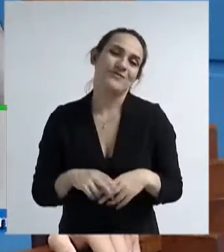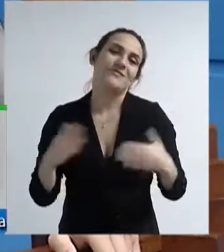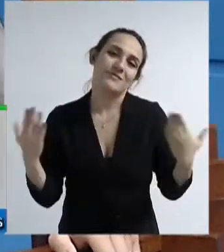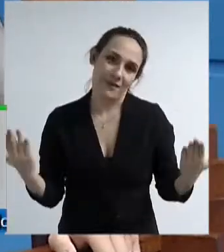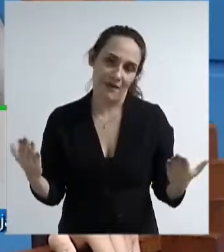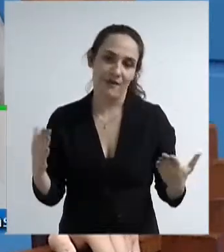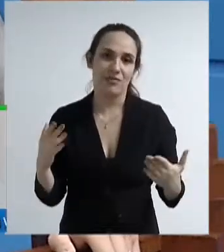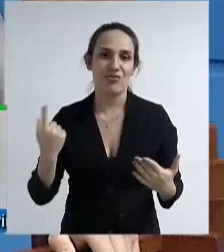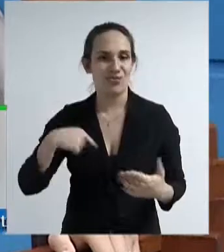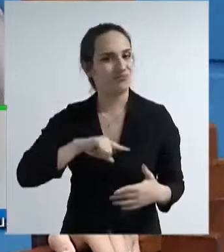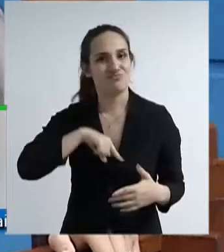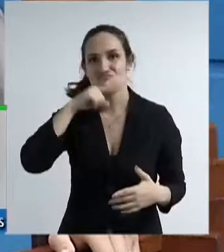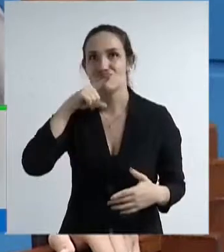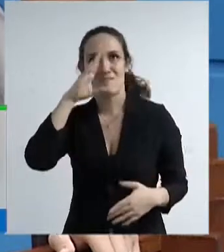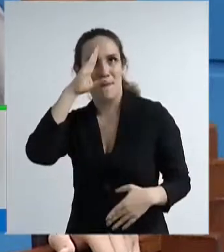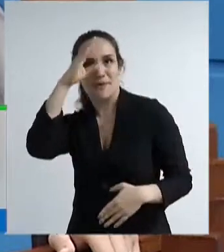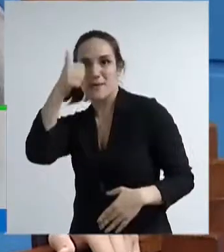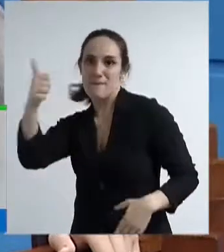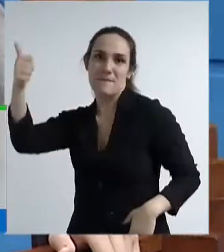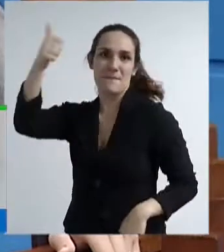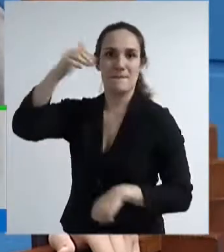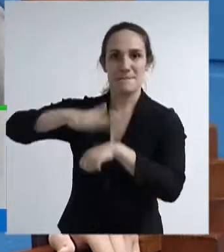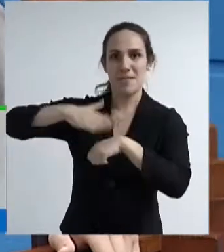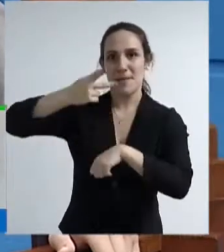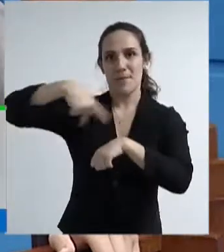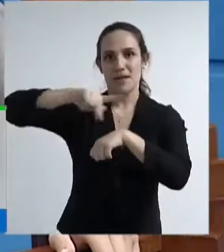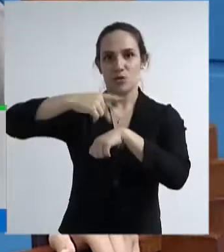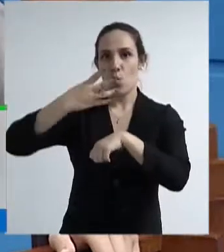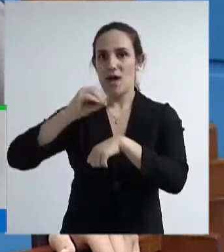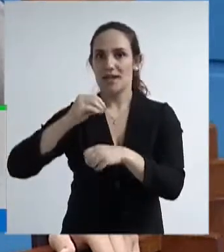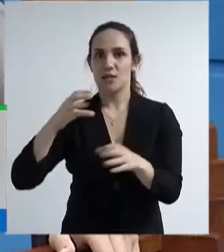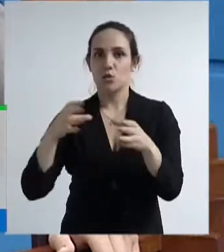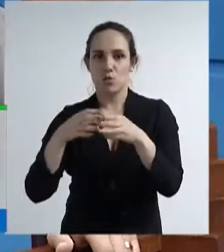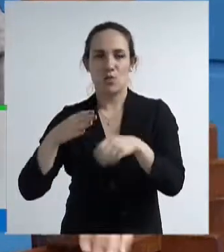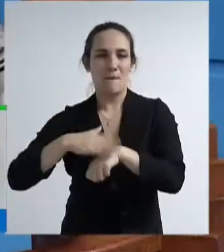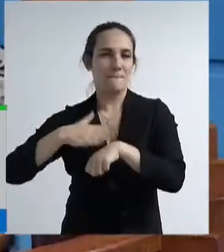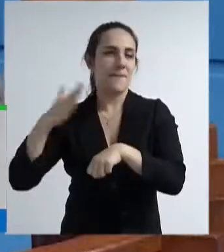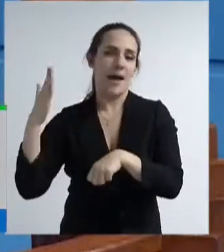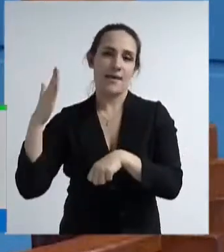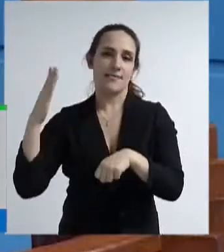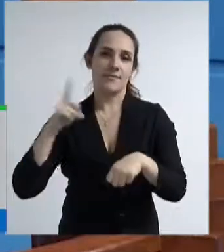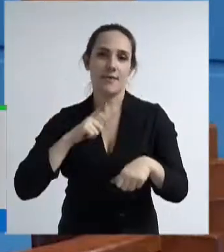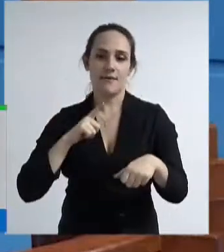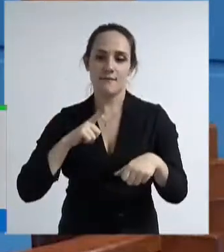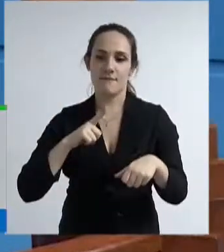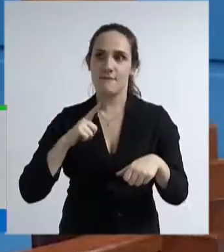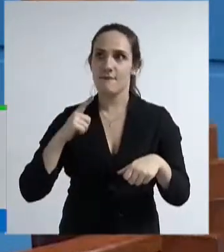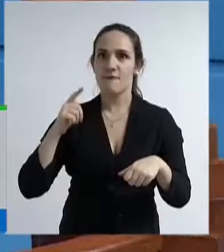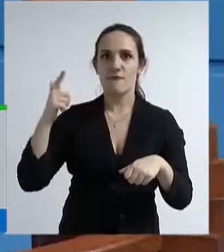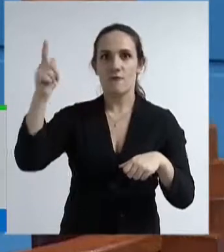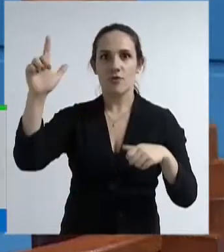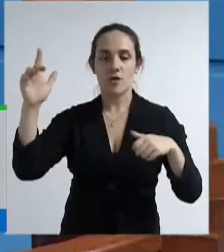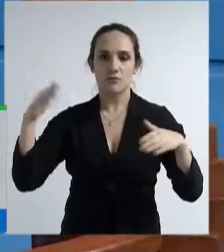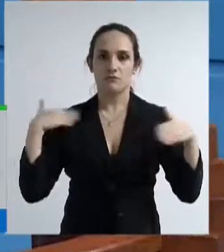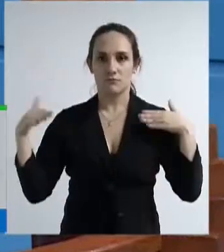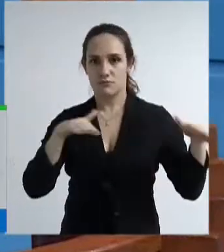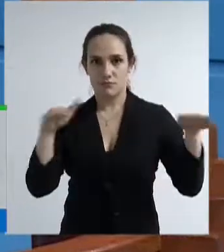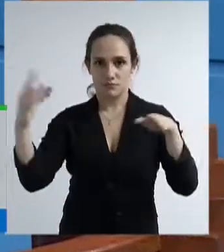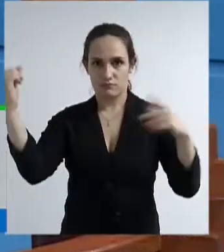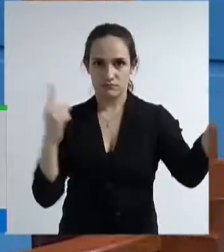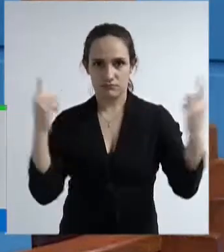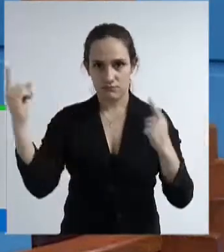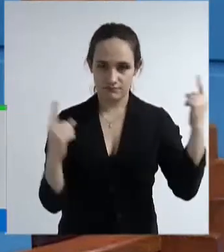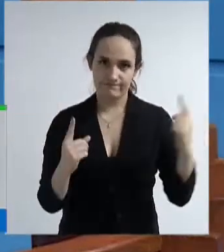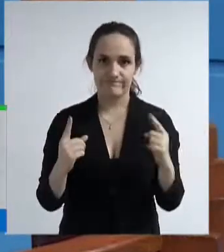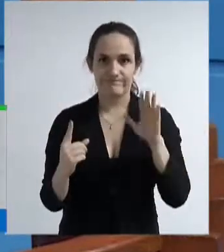as razões pelas quais não estamos entre os 40 países mais visitados do mundo. Nós temos uma malha logística de